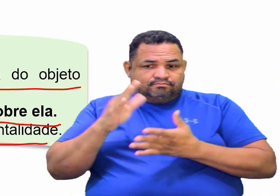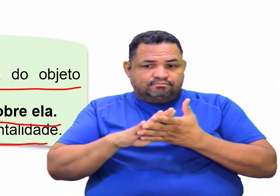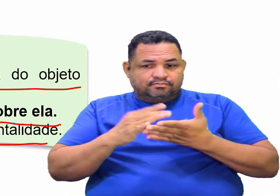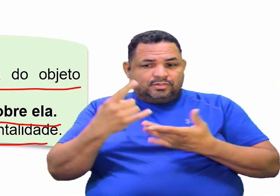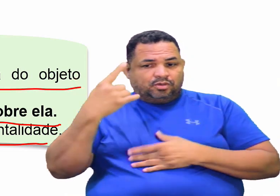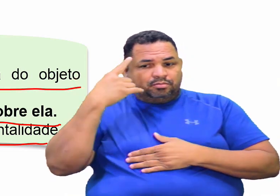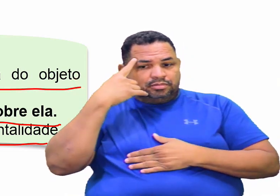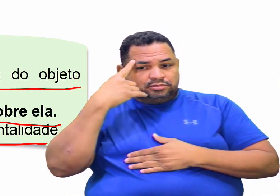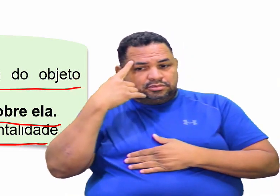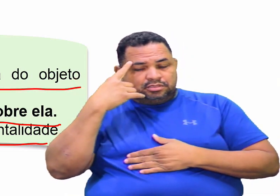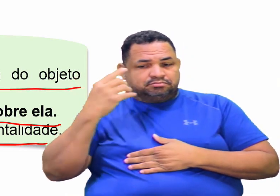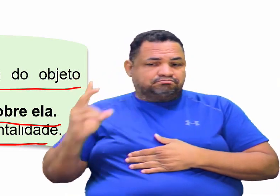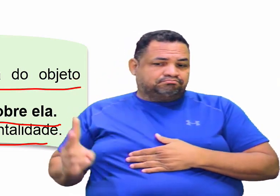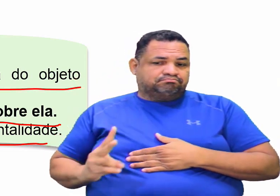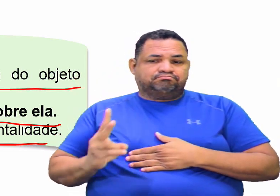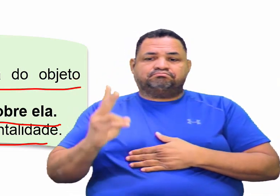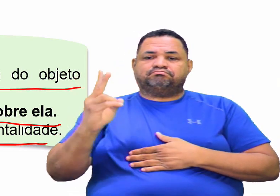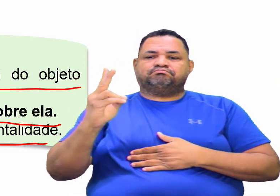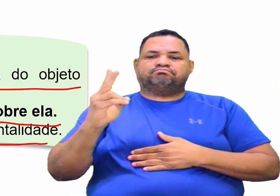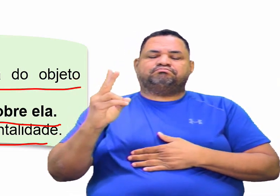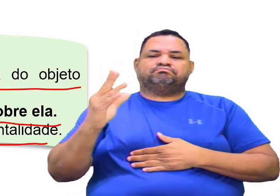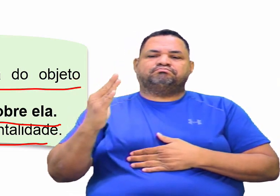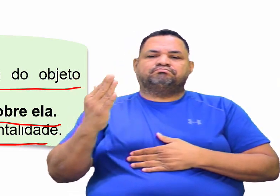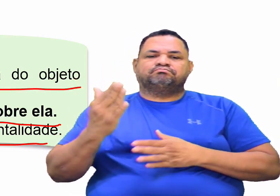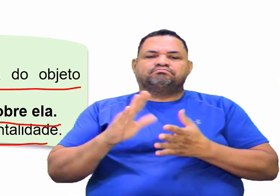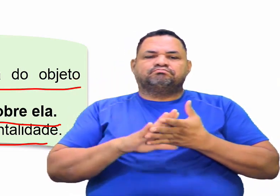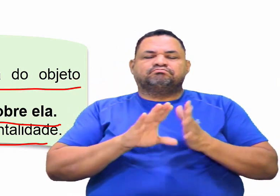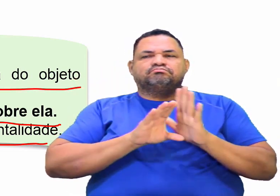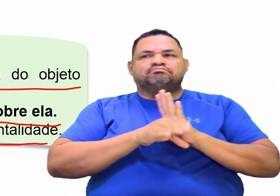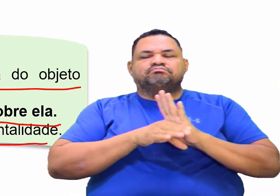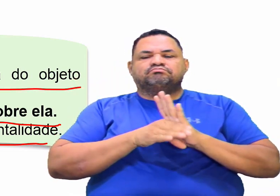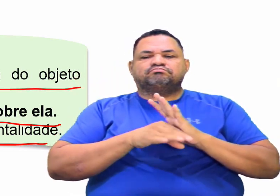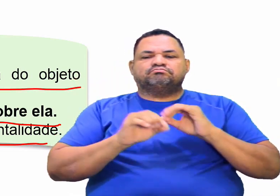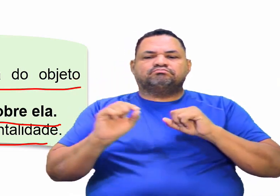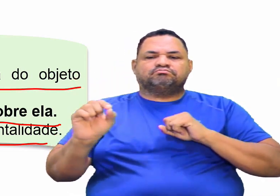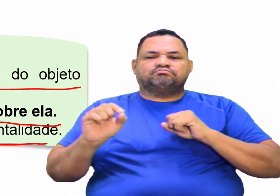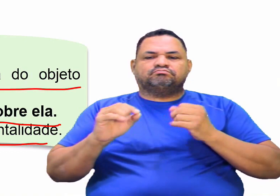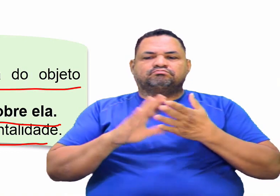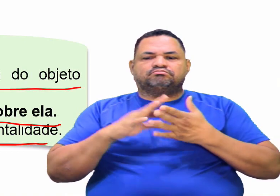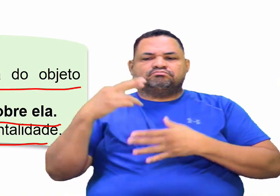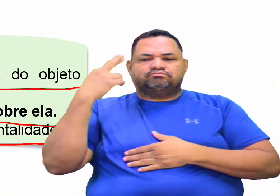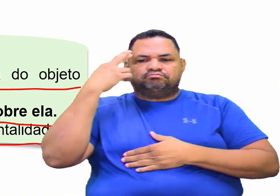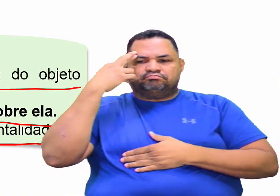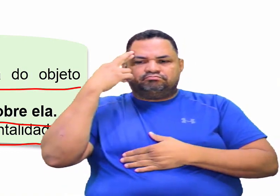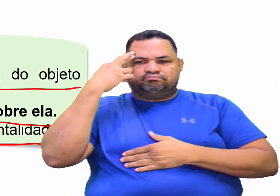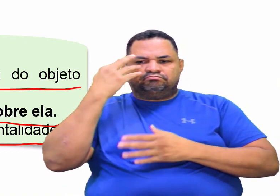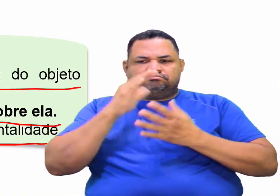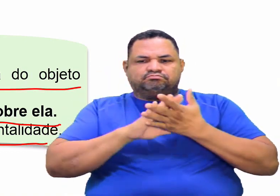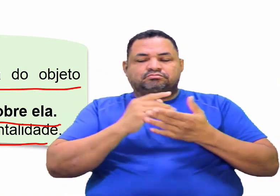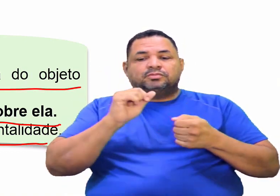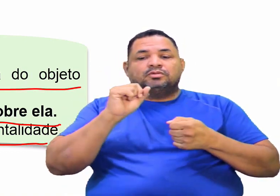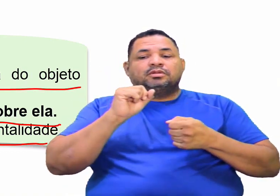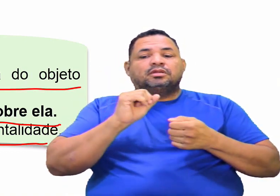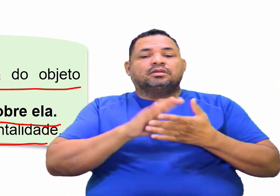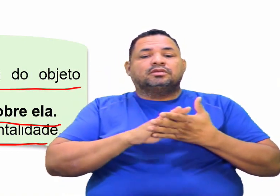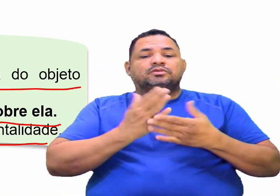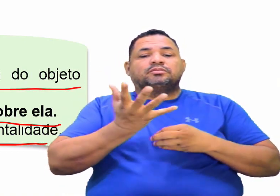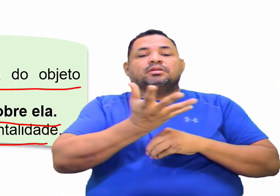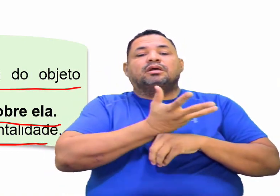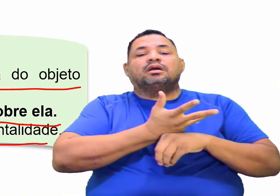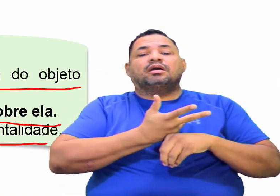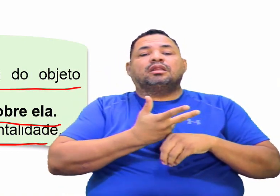atribuir de valor ou de conceito, né? Ou de reflexão sobre aquela obra de arte. Será